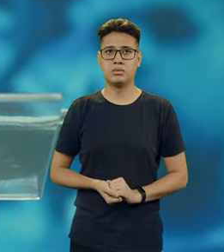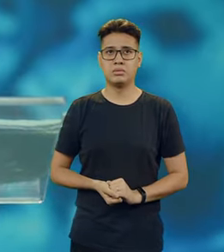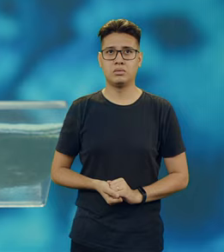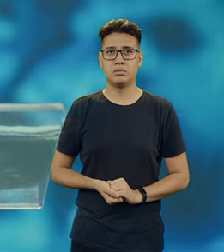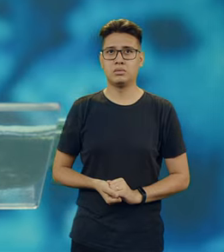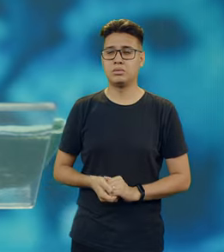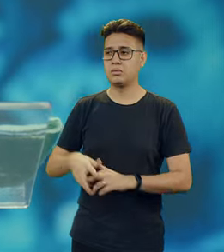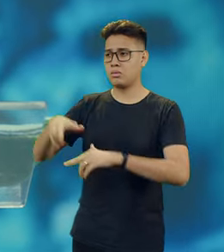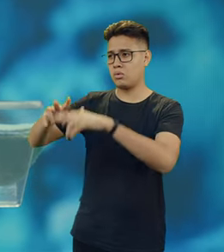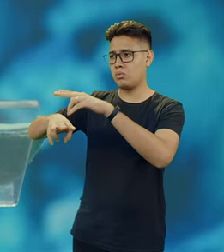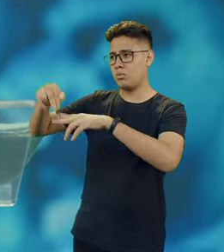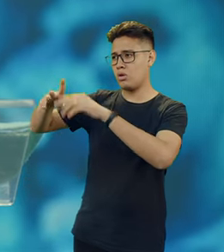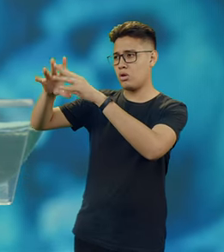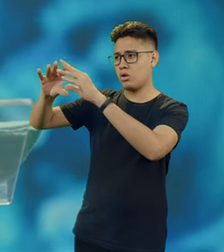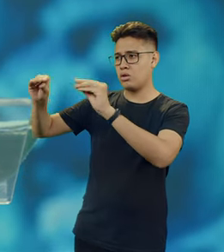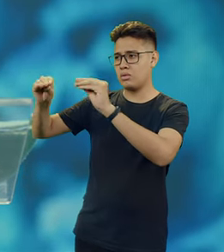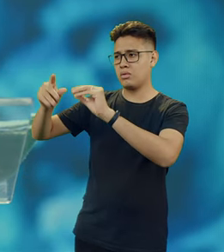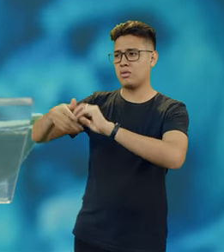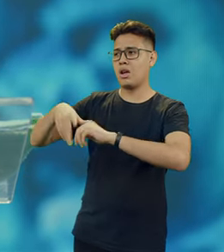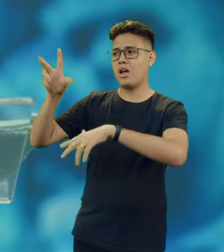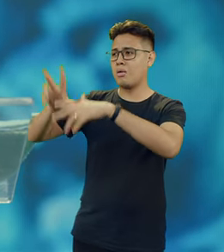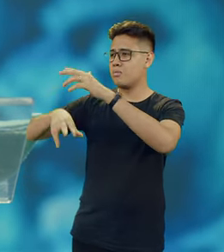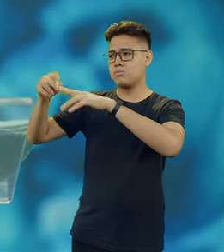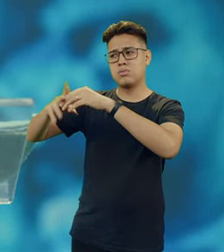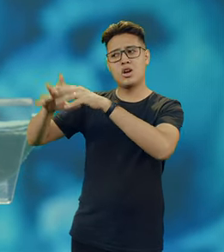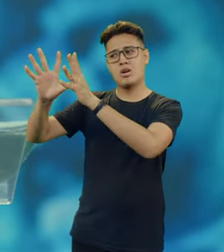Apaguem-se o fogo.